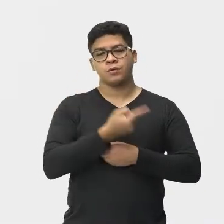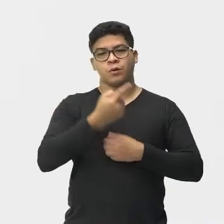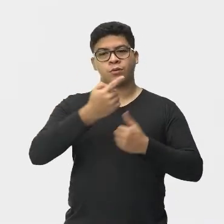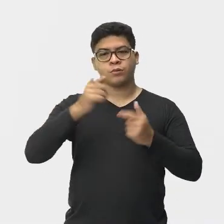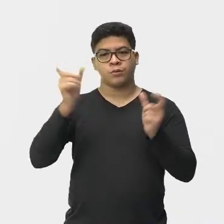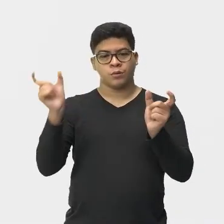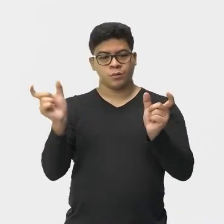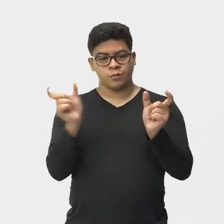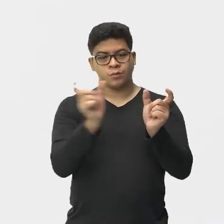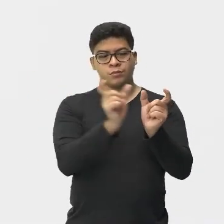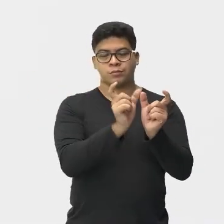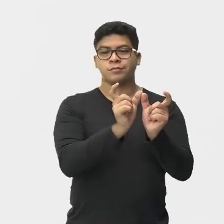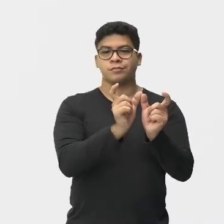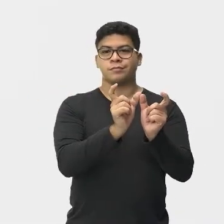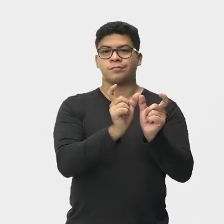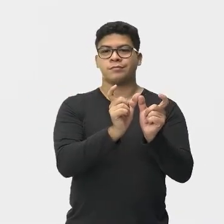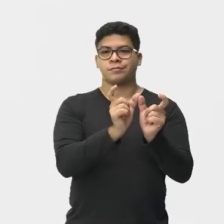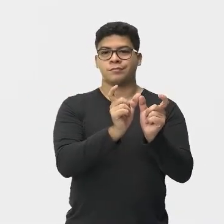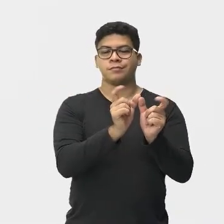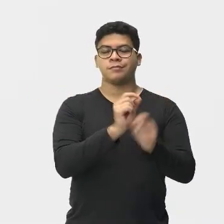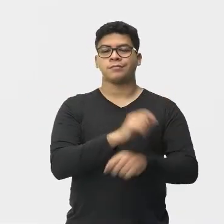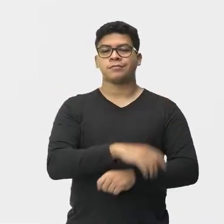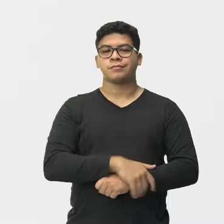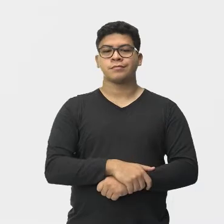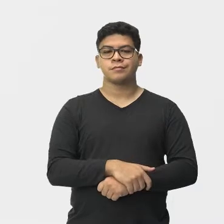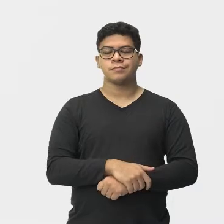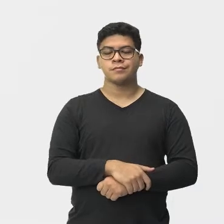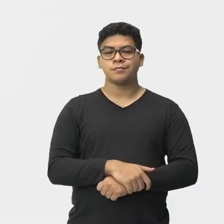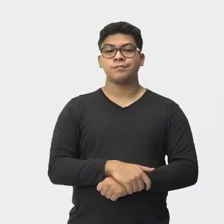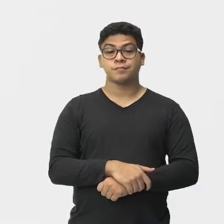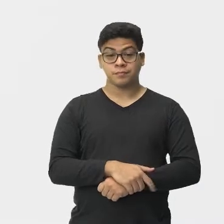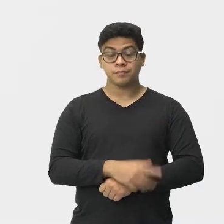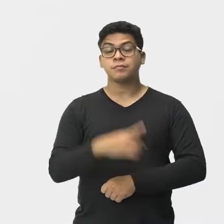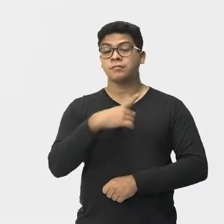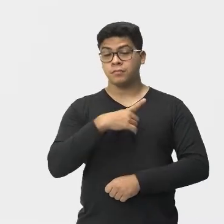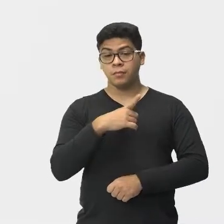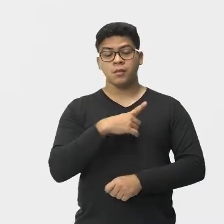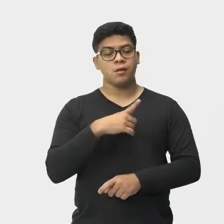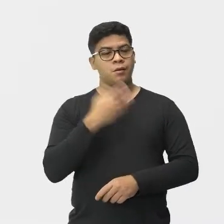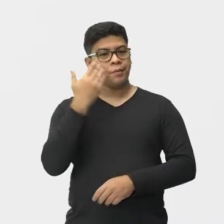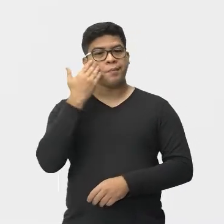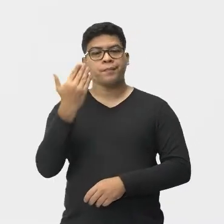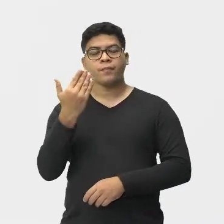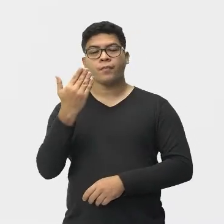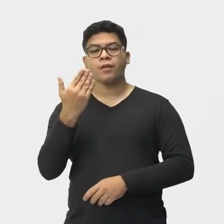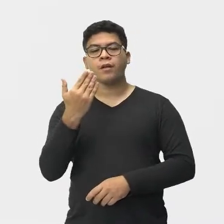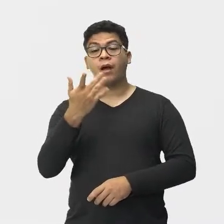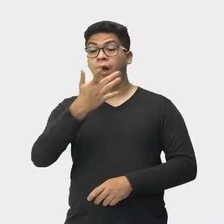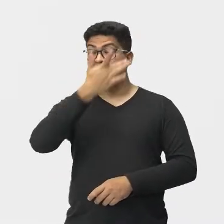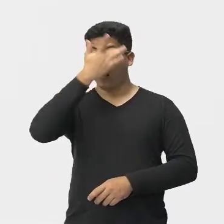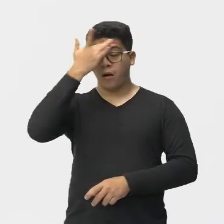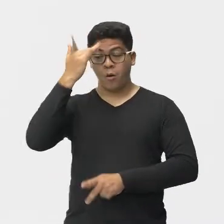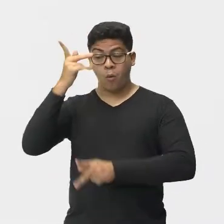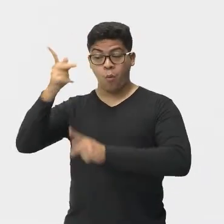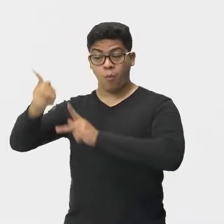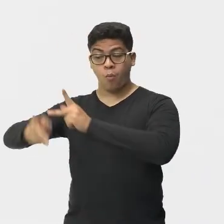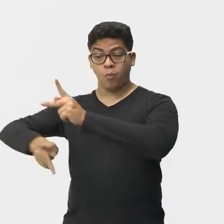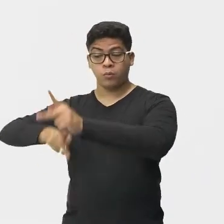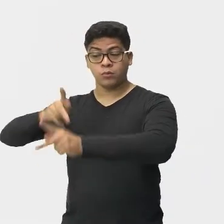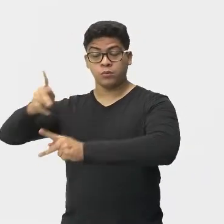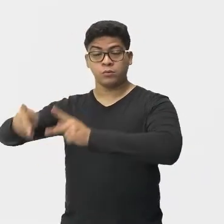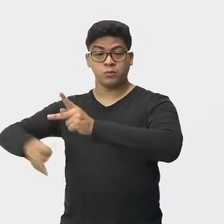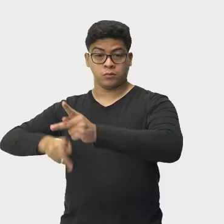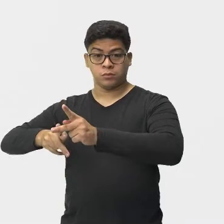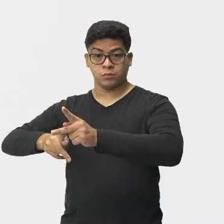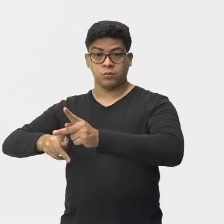complemento direto, tá bom? Aqui eu tenho, el pueblo eligió el candidato, né? Estou